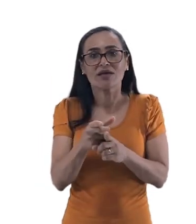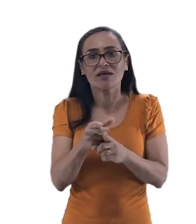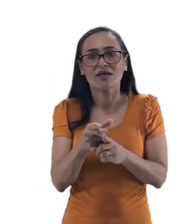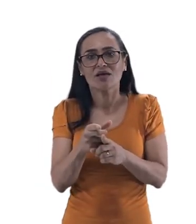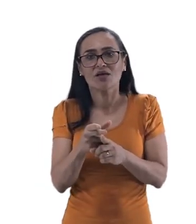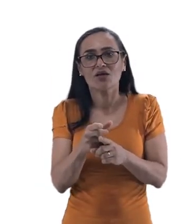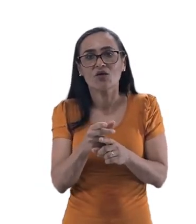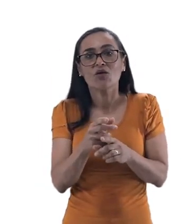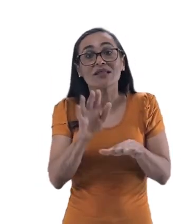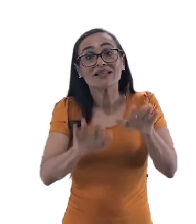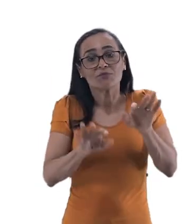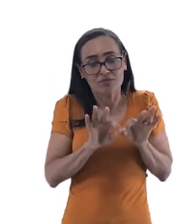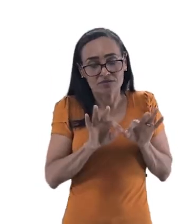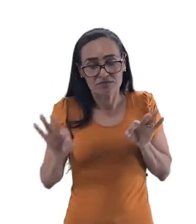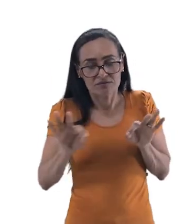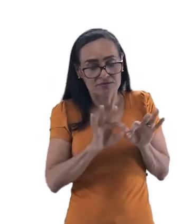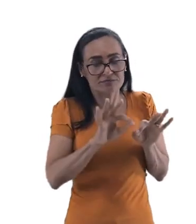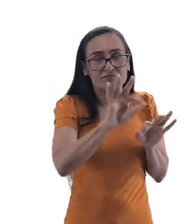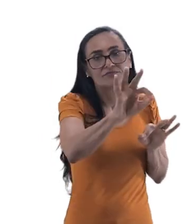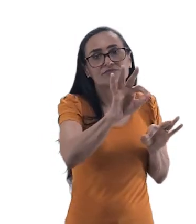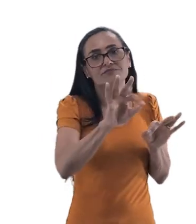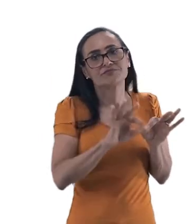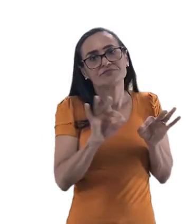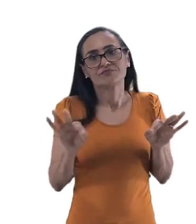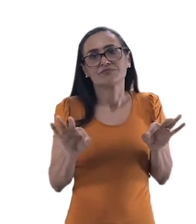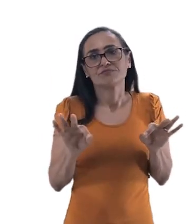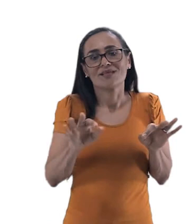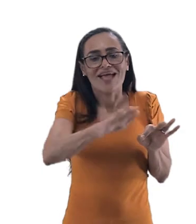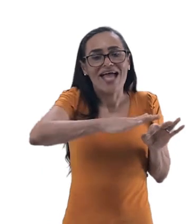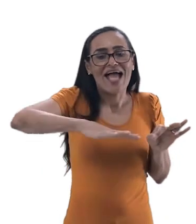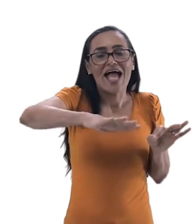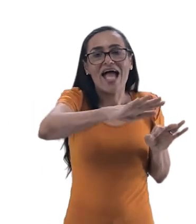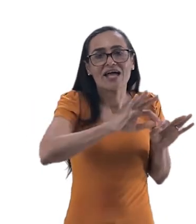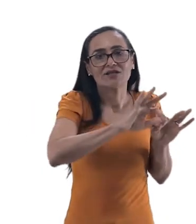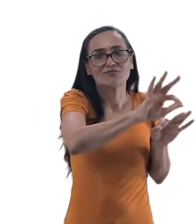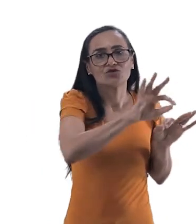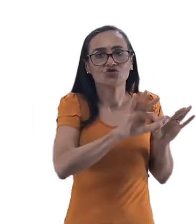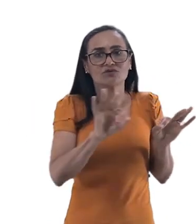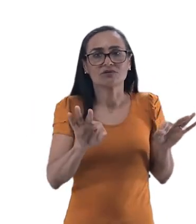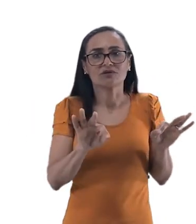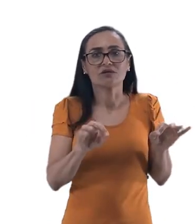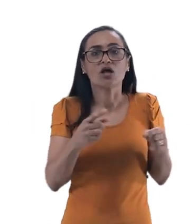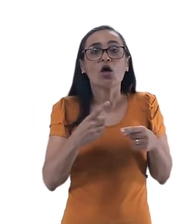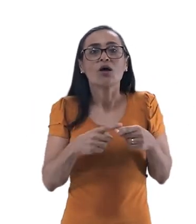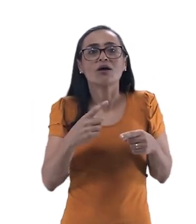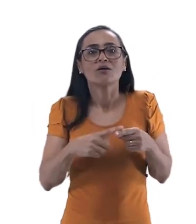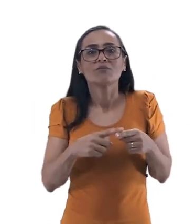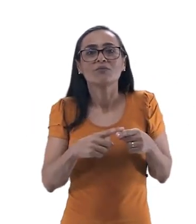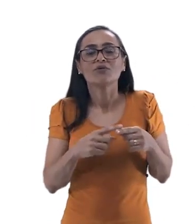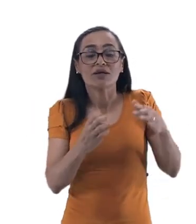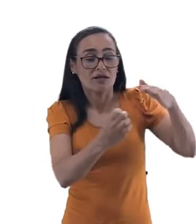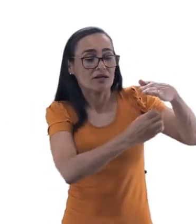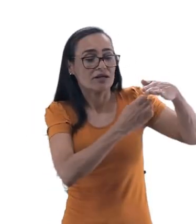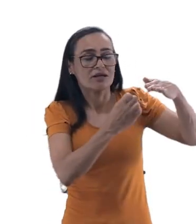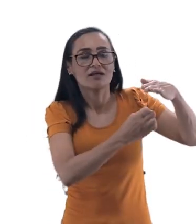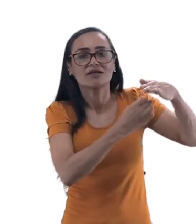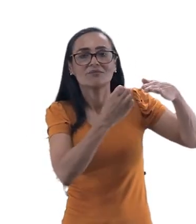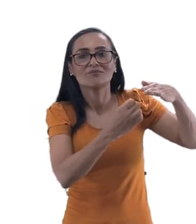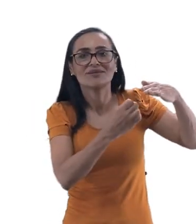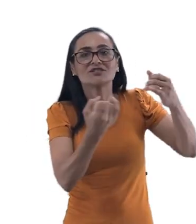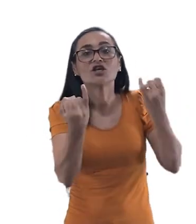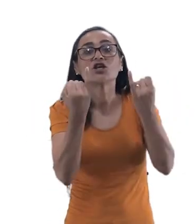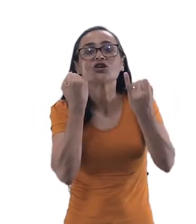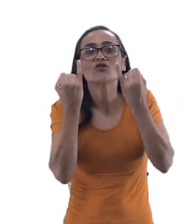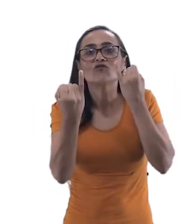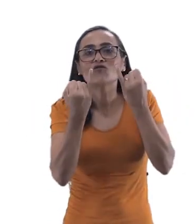aluguel será o metro quadrado, né? A área em metro quadrado. Isso porque a empresa